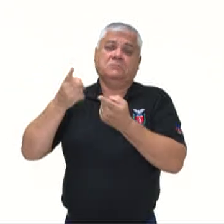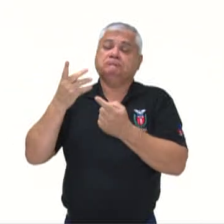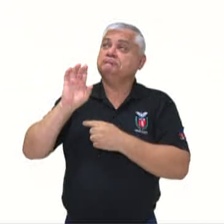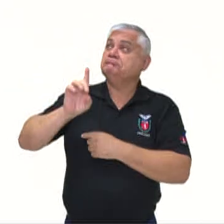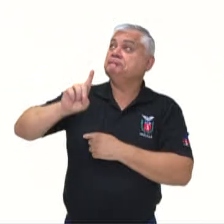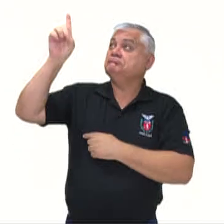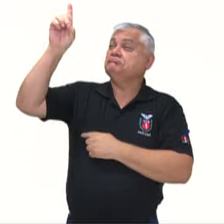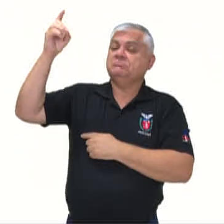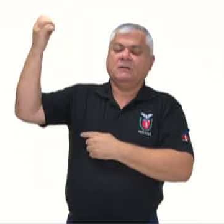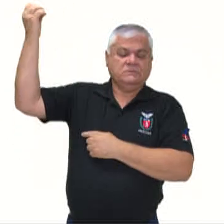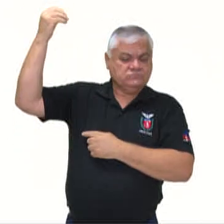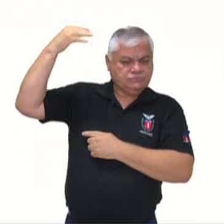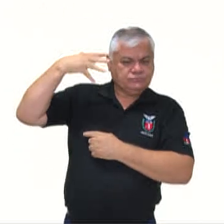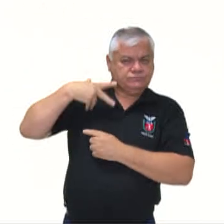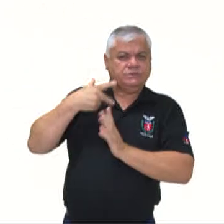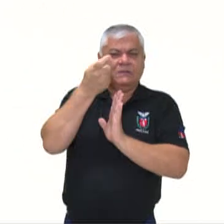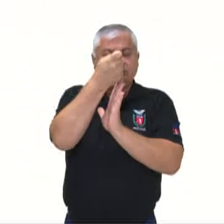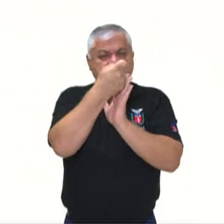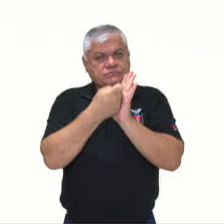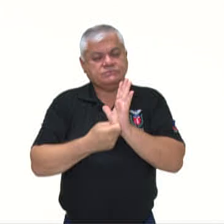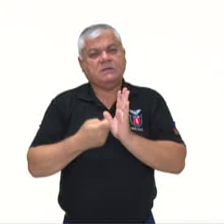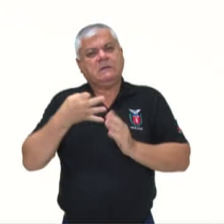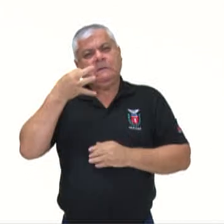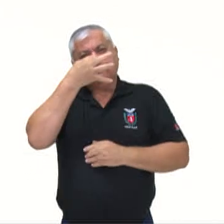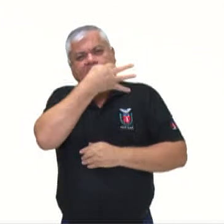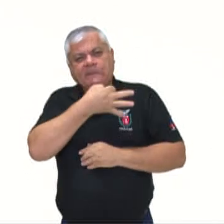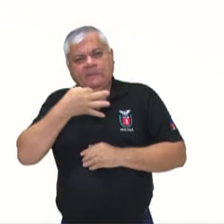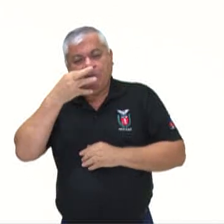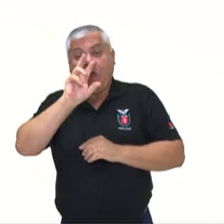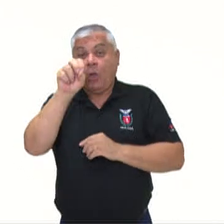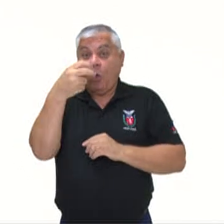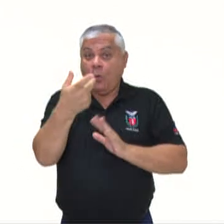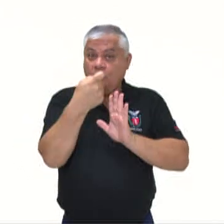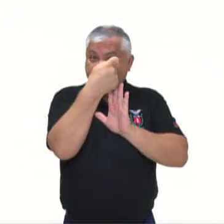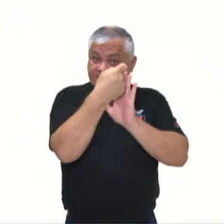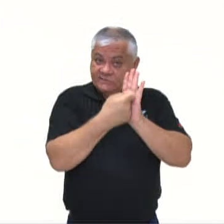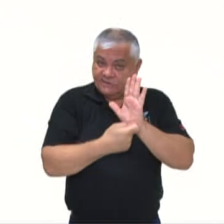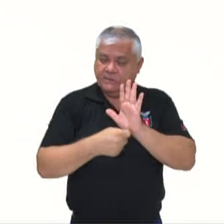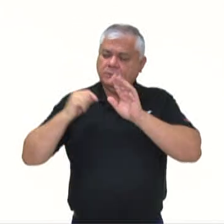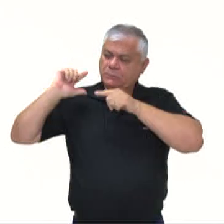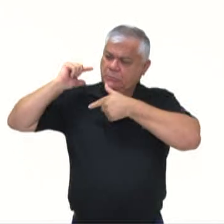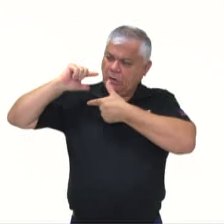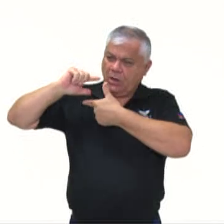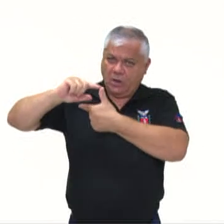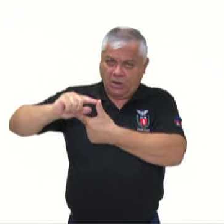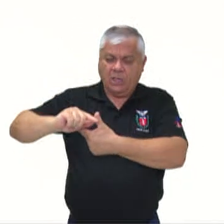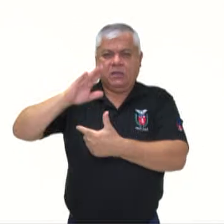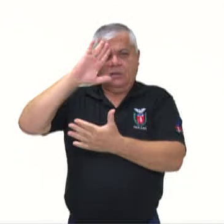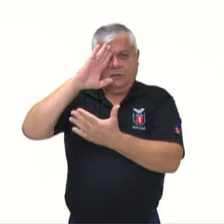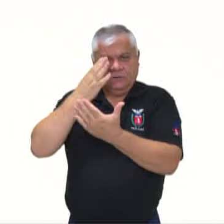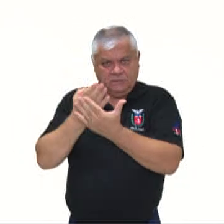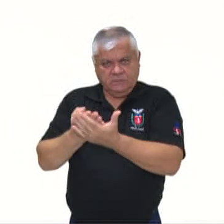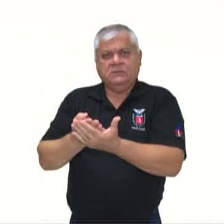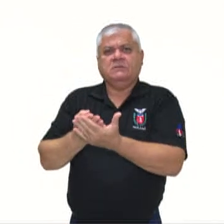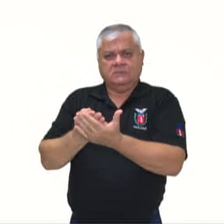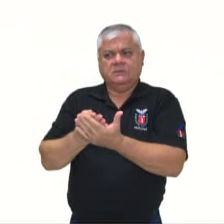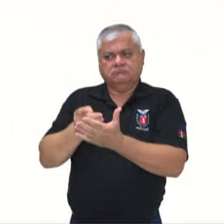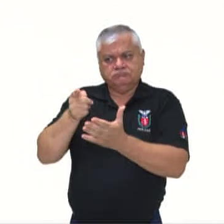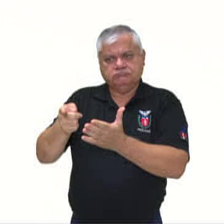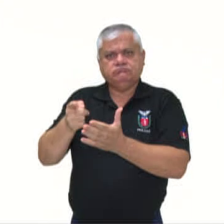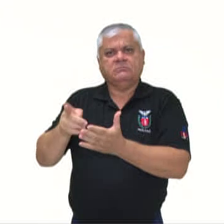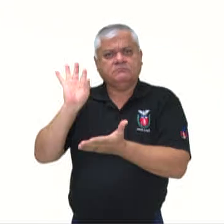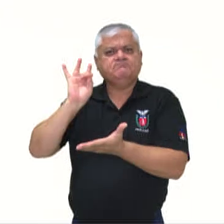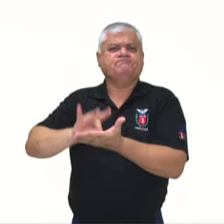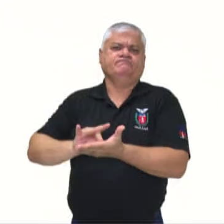Então, o texto sagrado, tanto oral como escrito, é considerado pela tradição, por aqueles que acreditam nesse texto, como uma